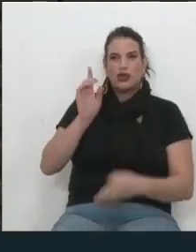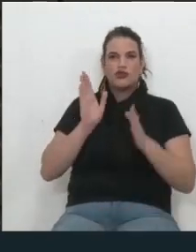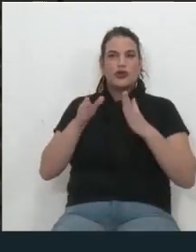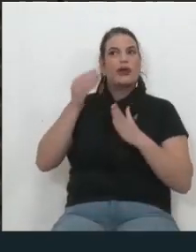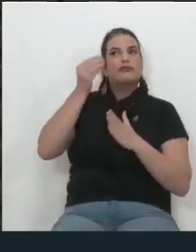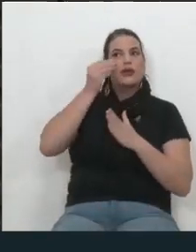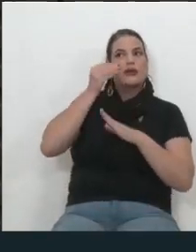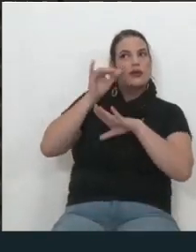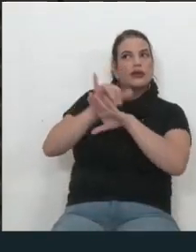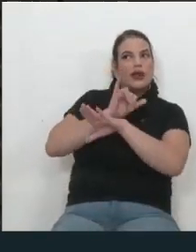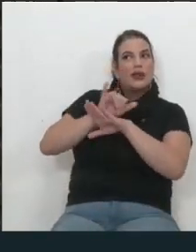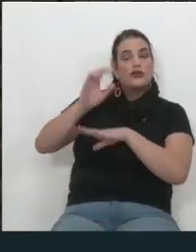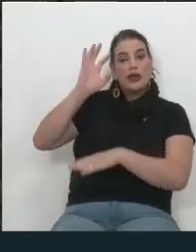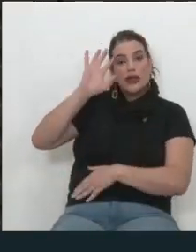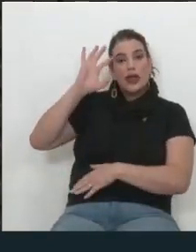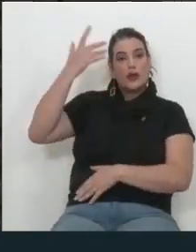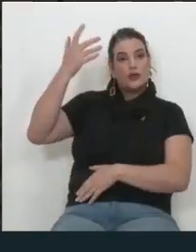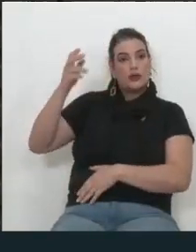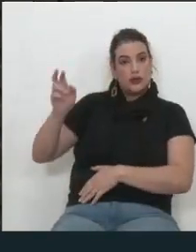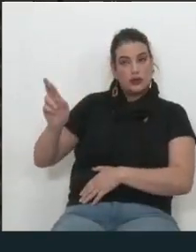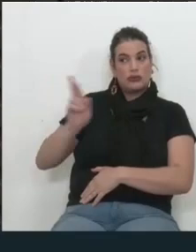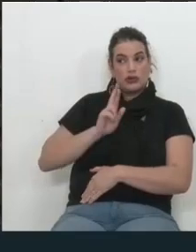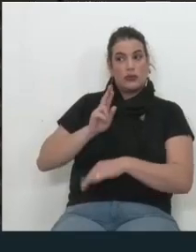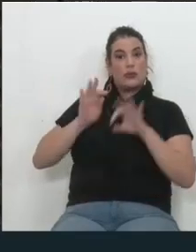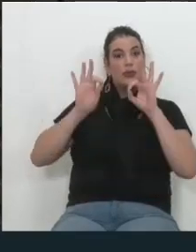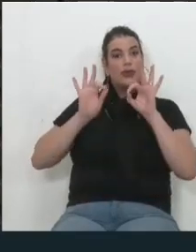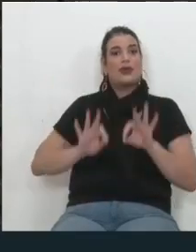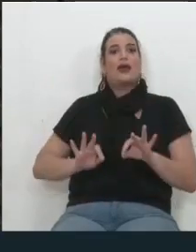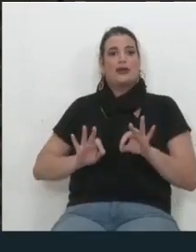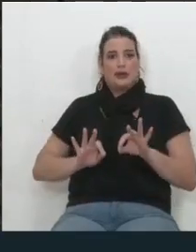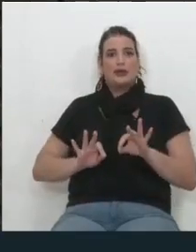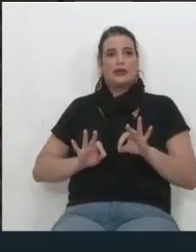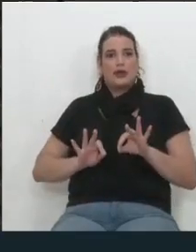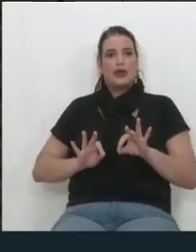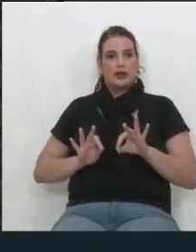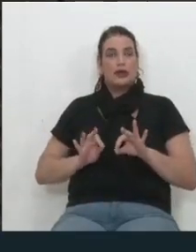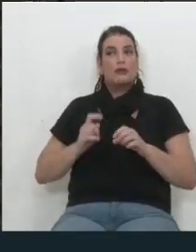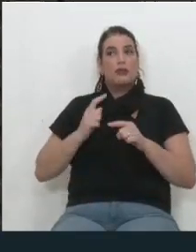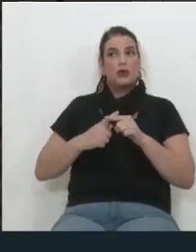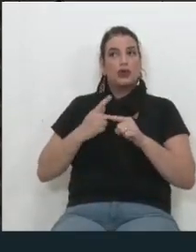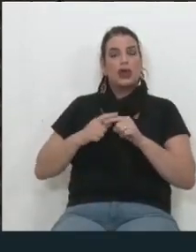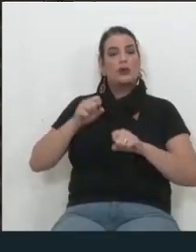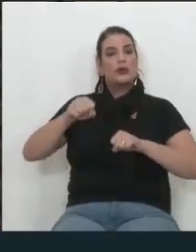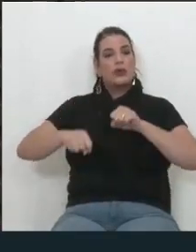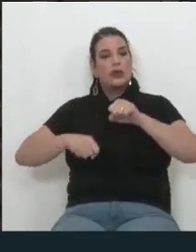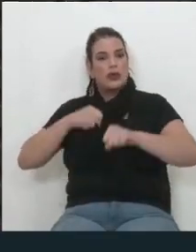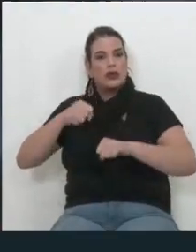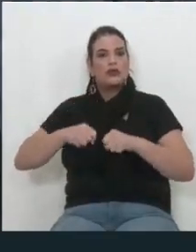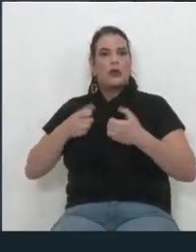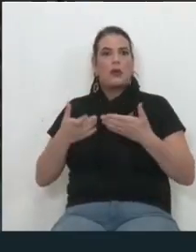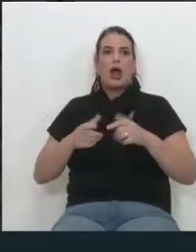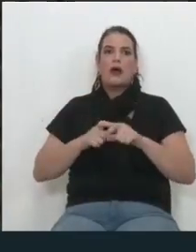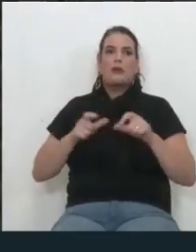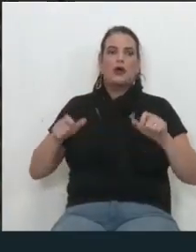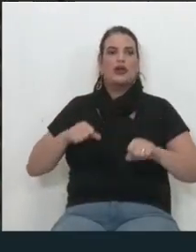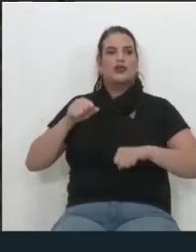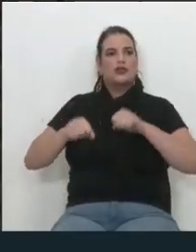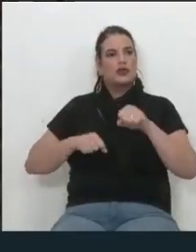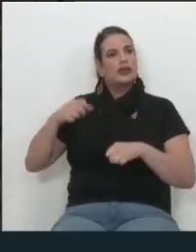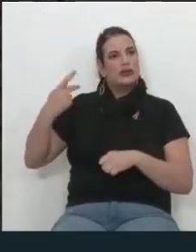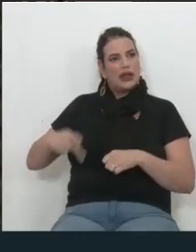soluções concretas daquilo que os ciclistas, ou a grande maioria dos ciclistas dessa